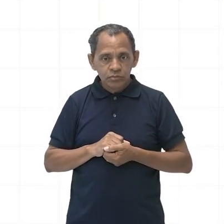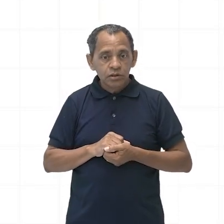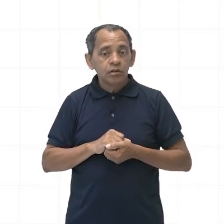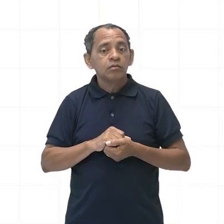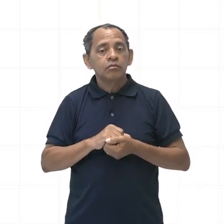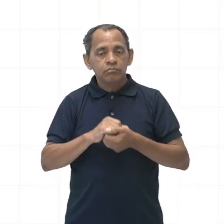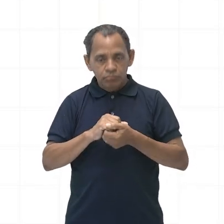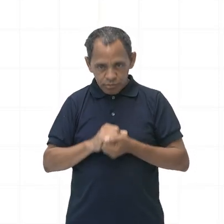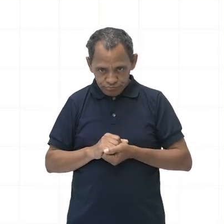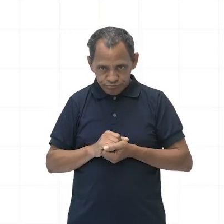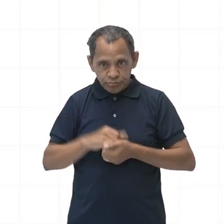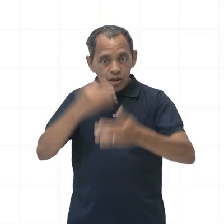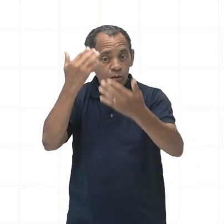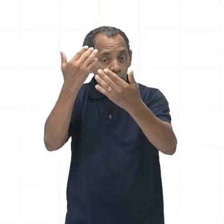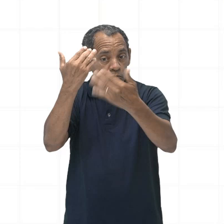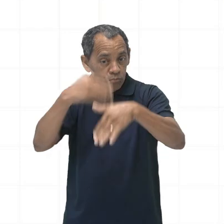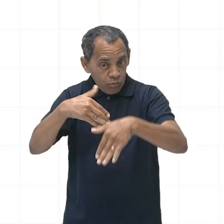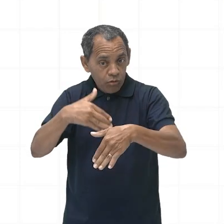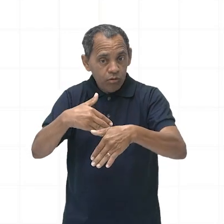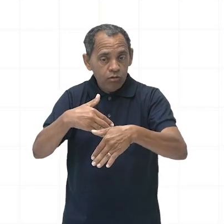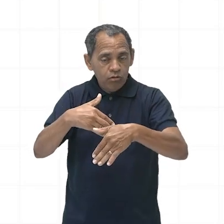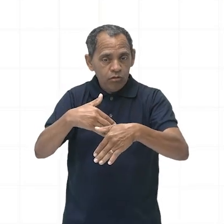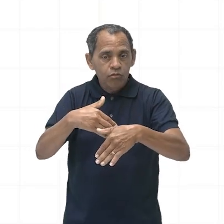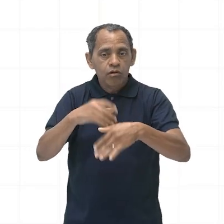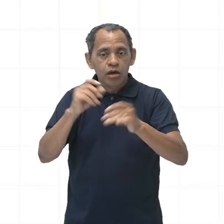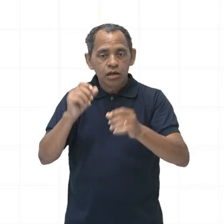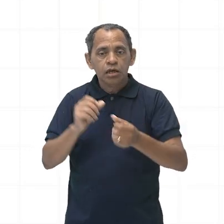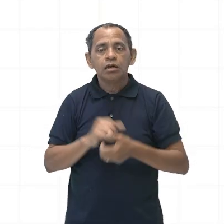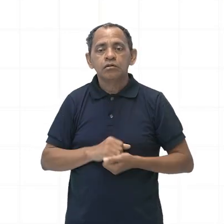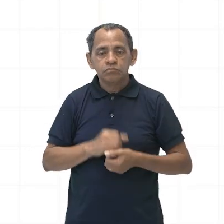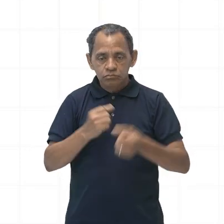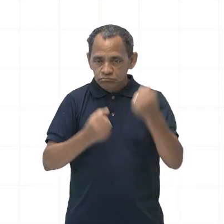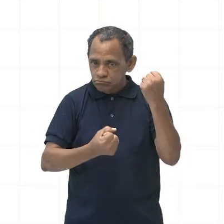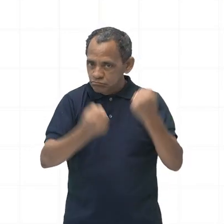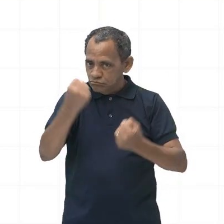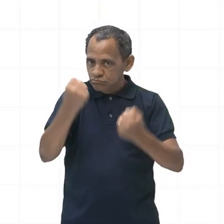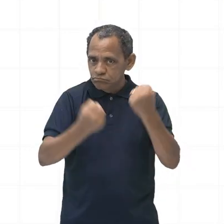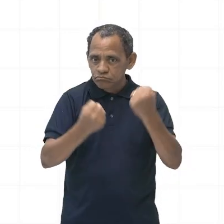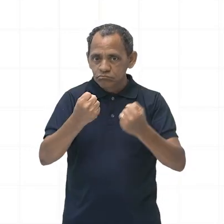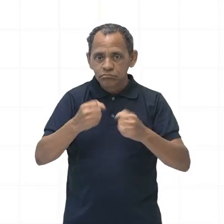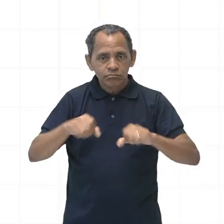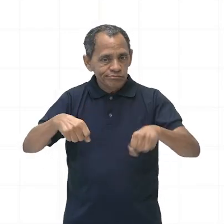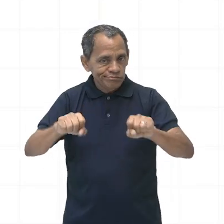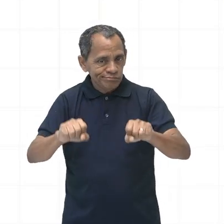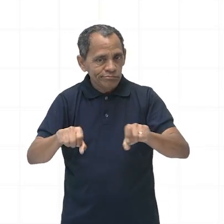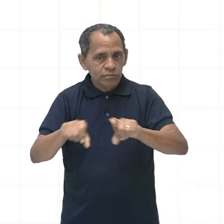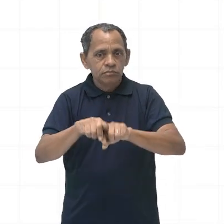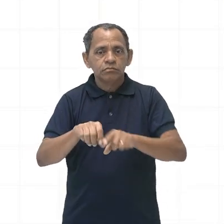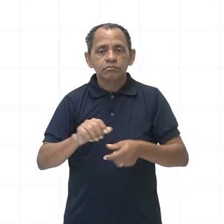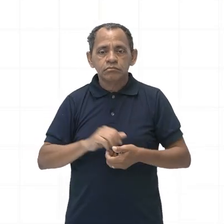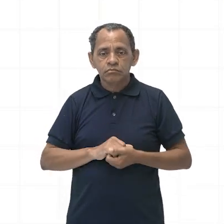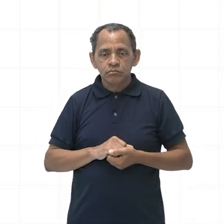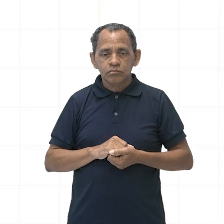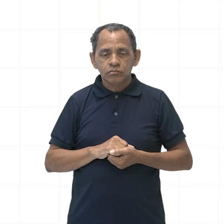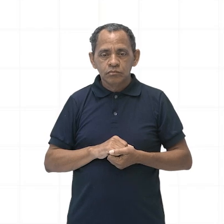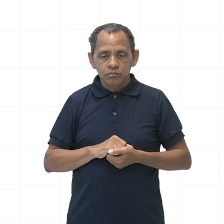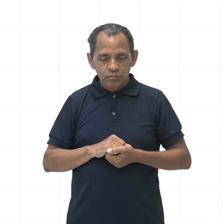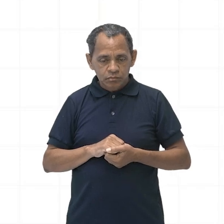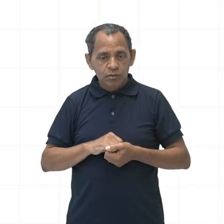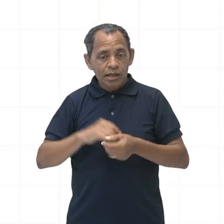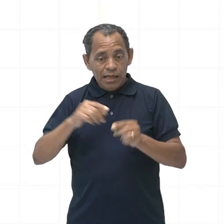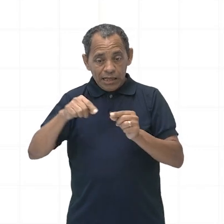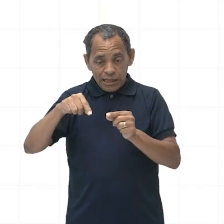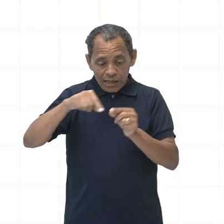de direção veicular para motociclistas. O zigue-zague. O